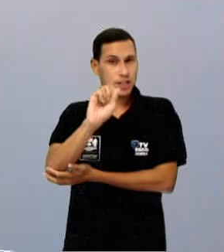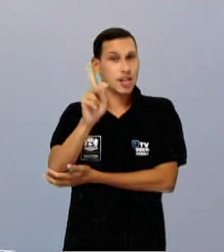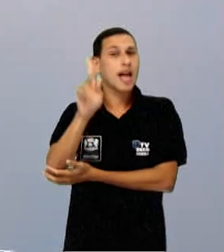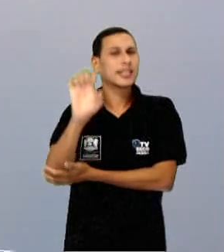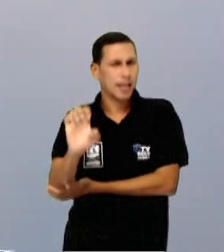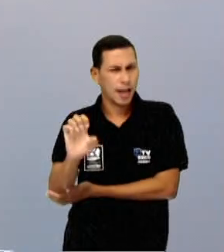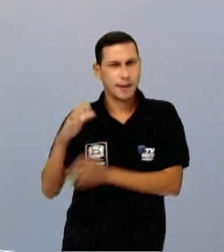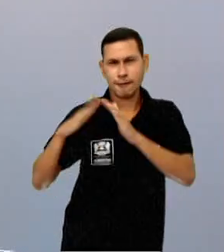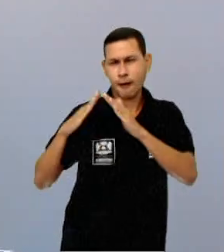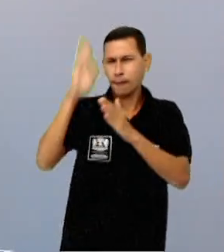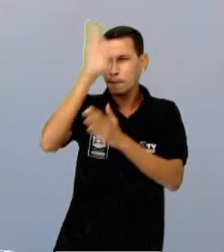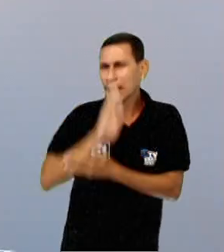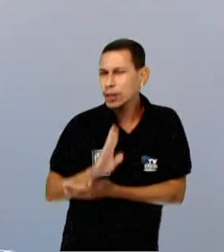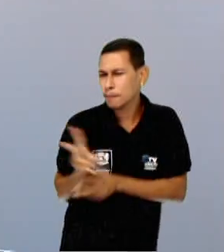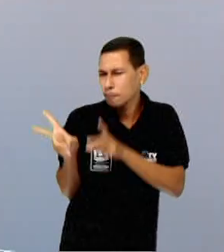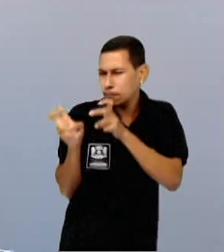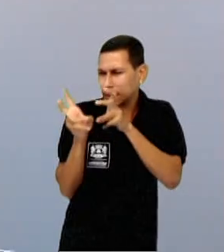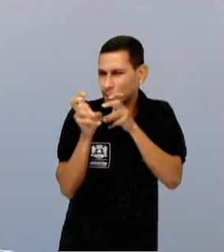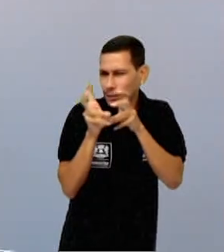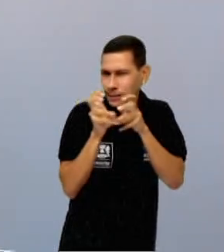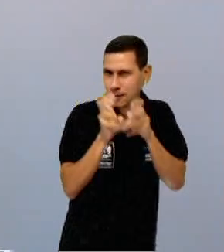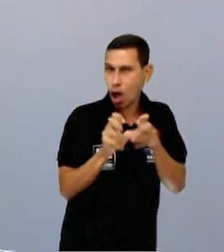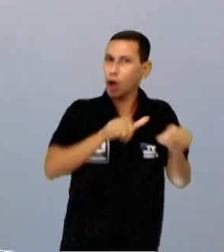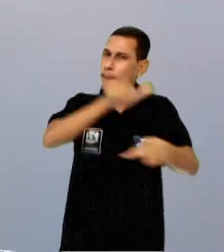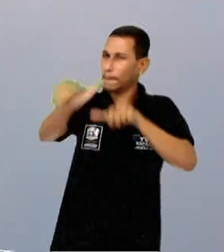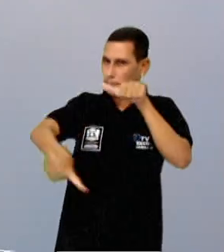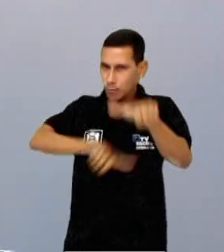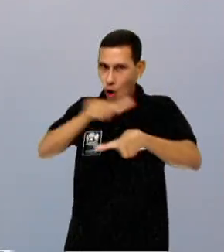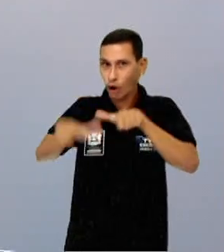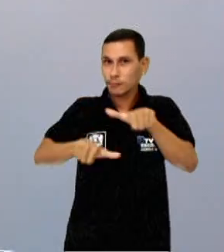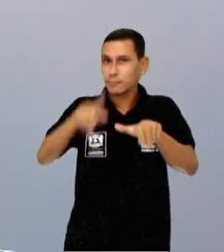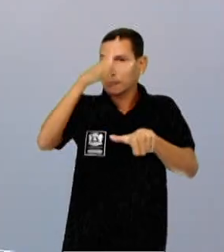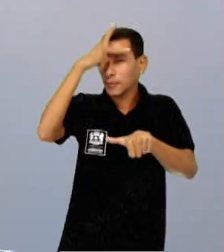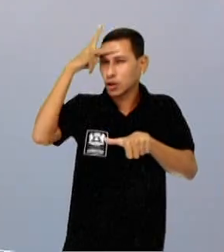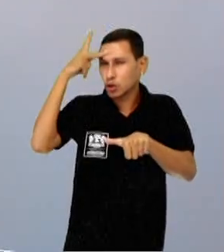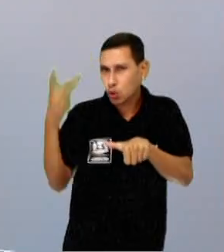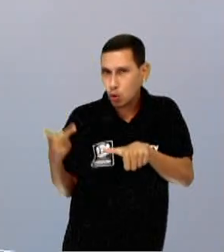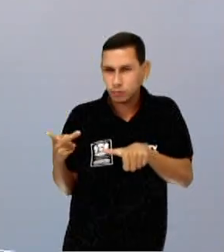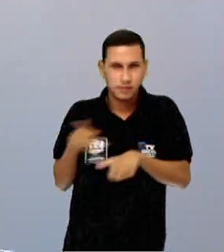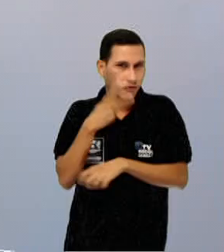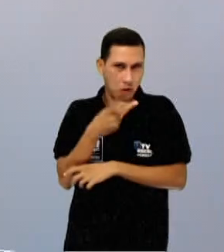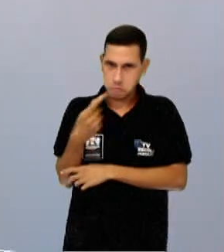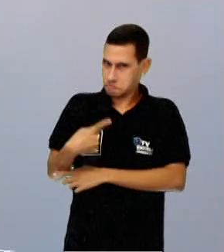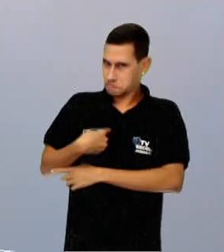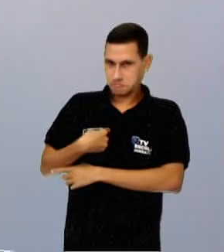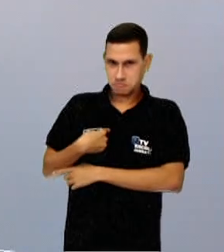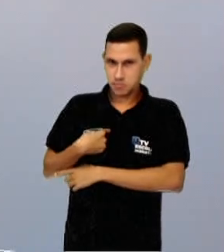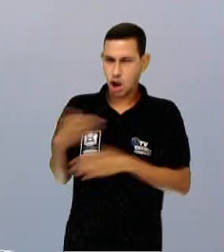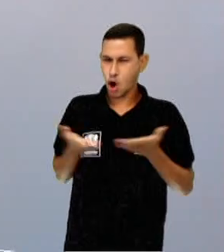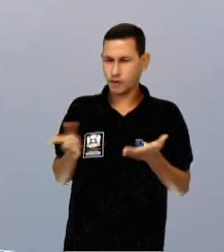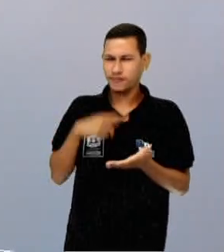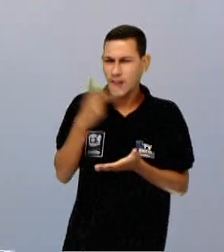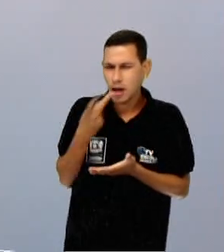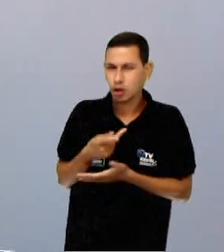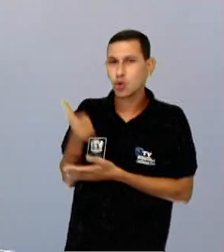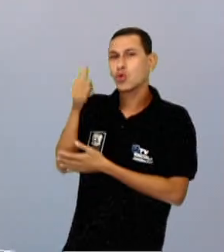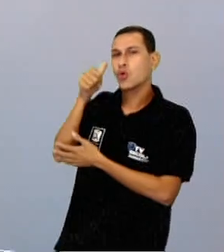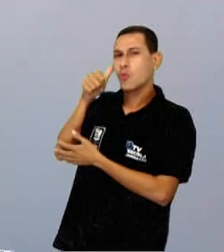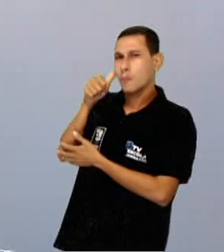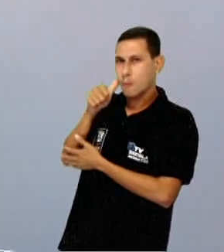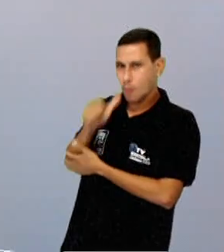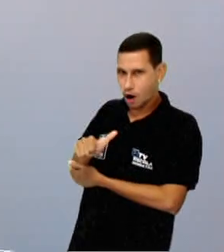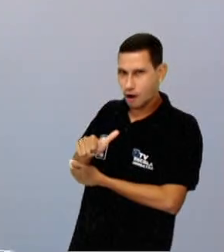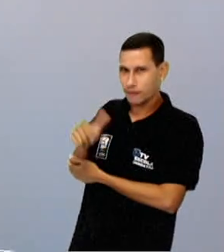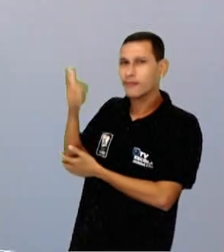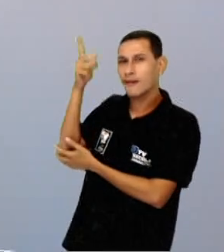PC bom que nesse caso eu já mudei a pessoa eu não estou mais falando de mim eu estou falando de outra